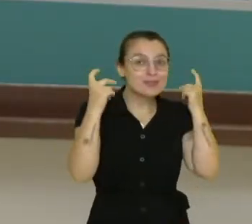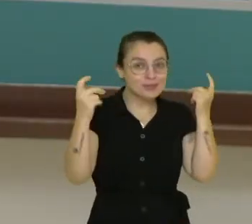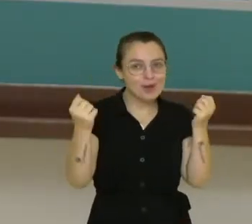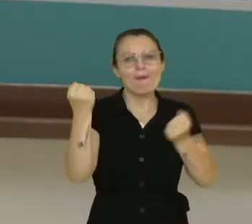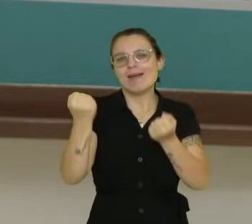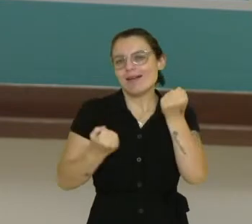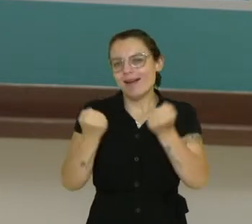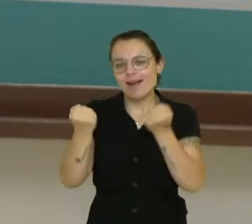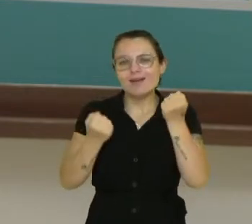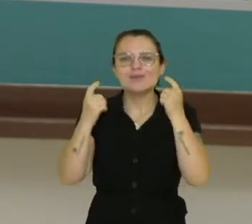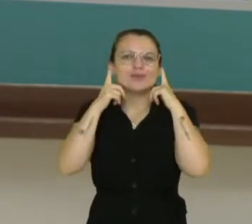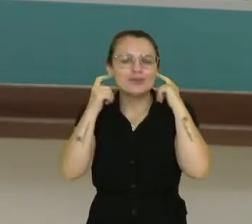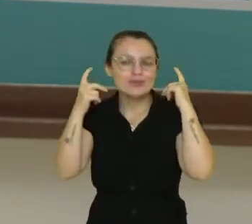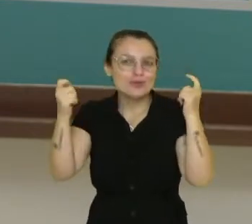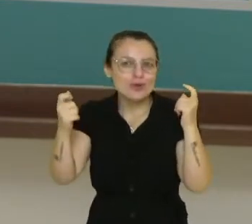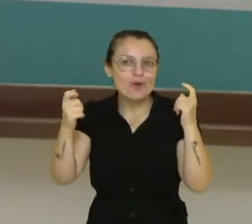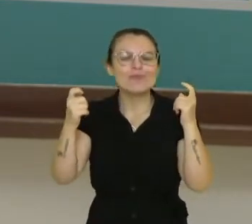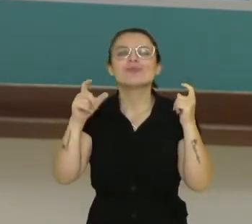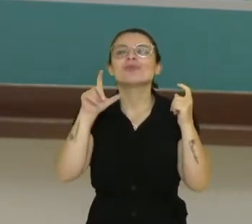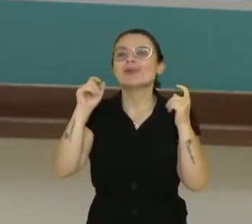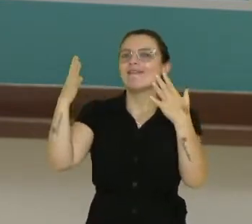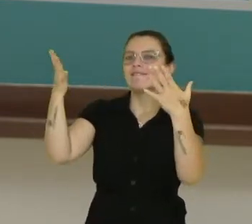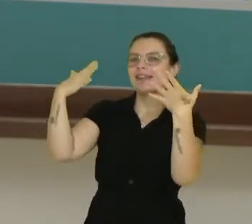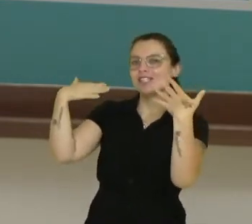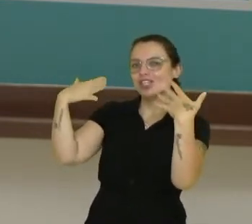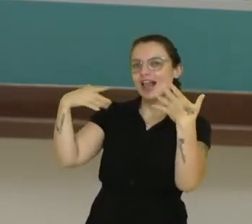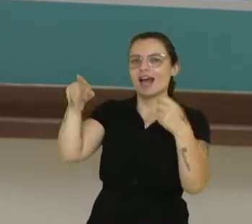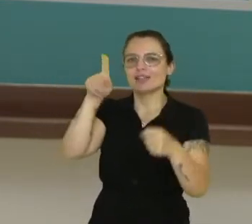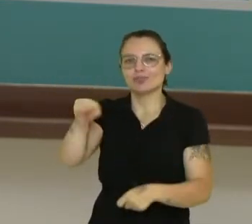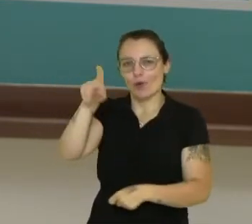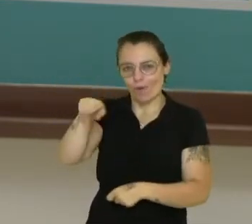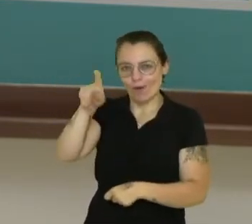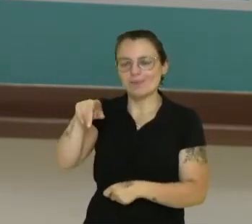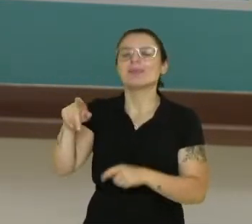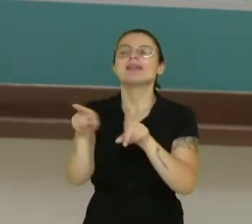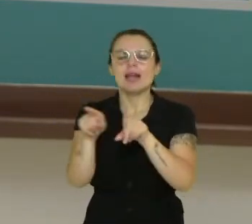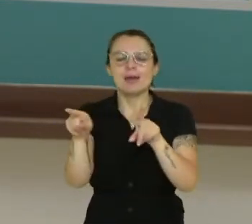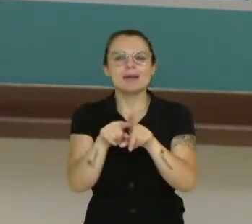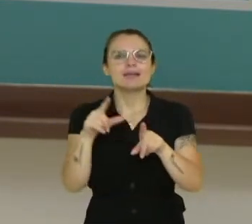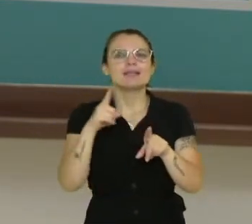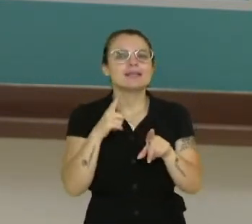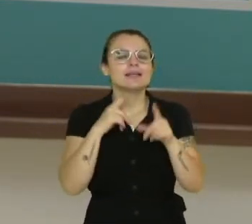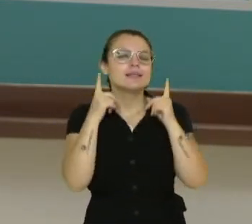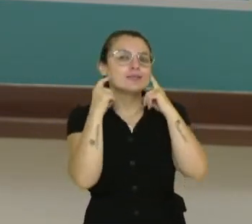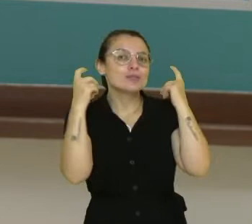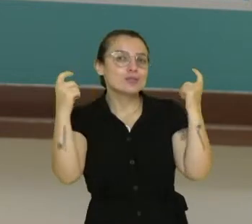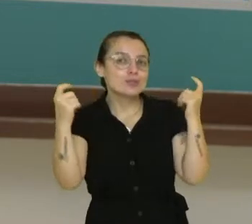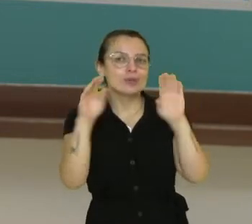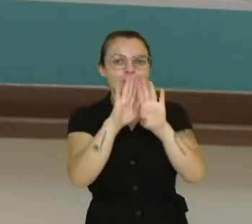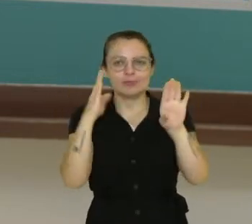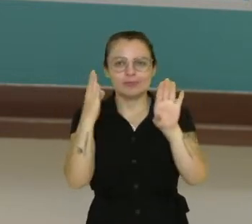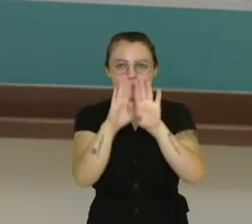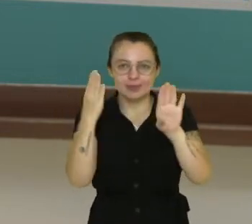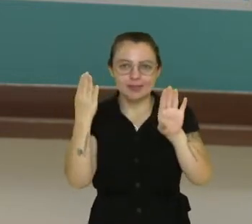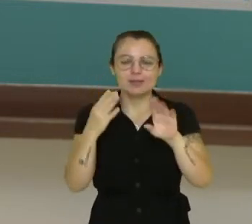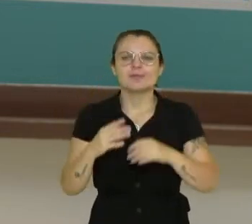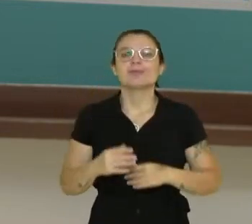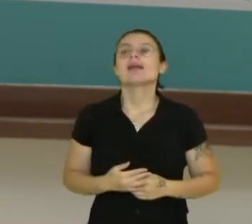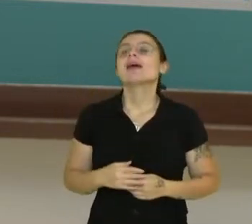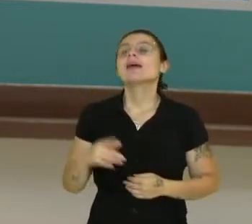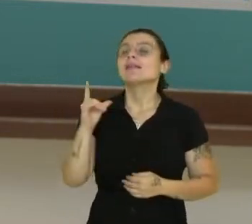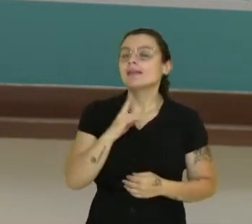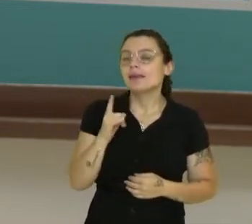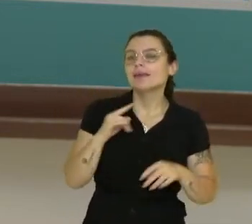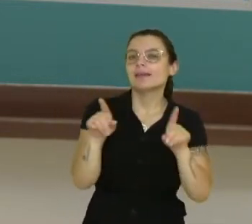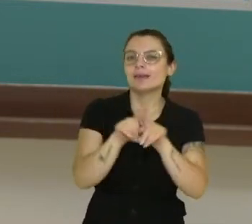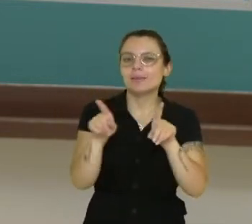motor, o som do ventilador, o som da porta. Existem o apito, o som do